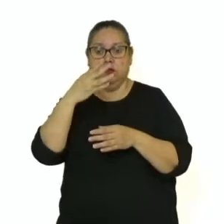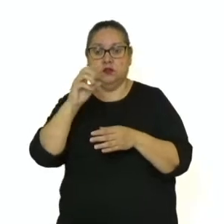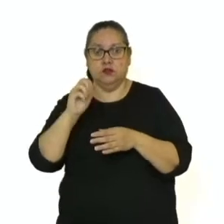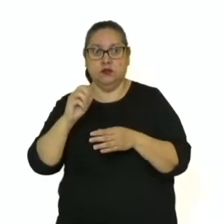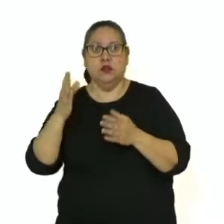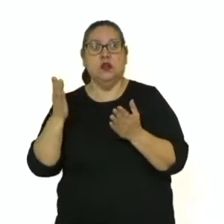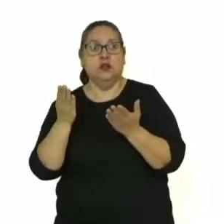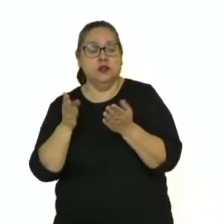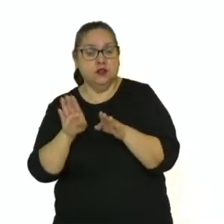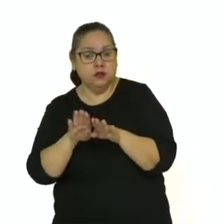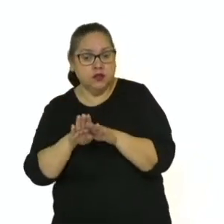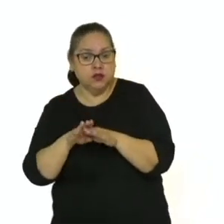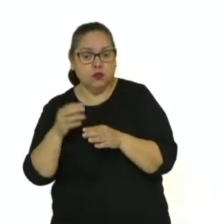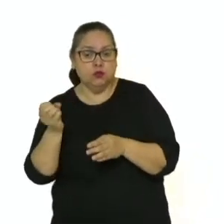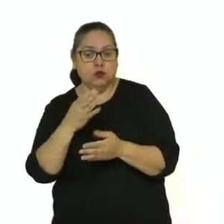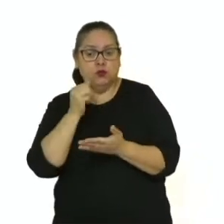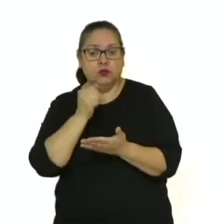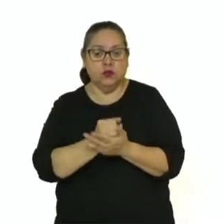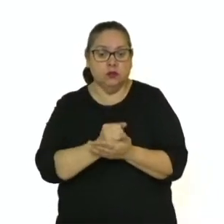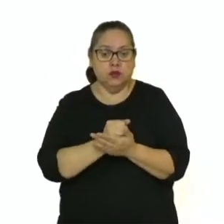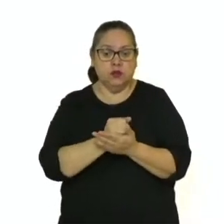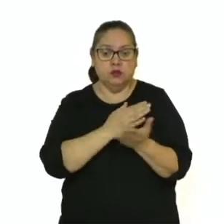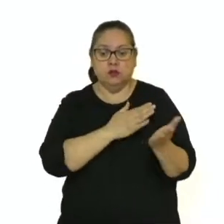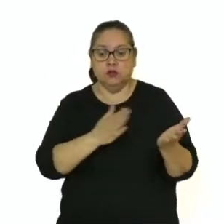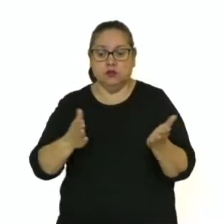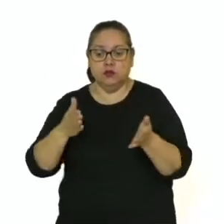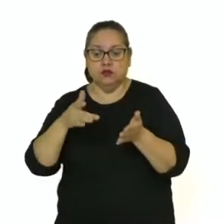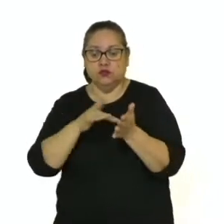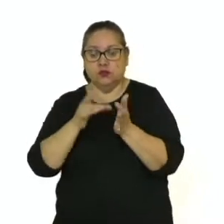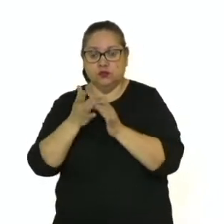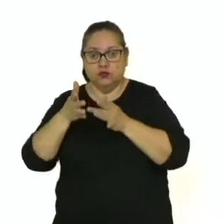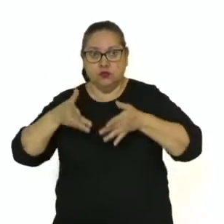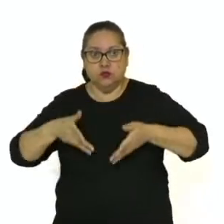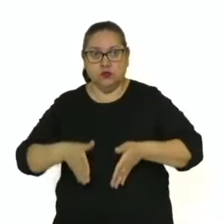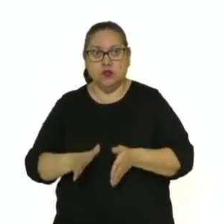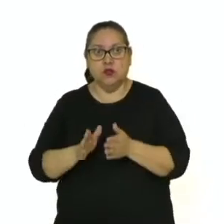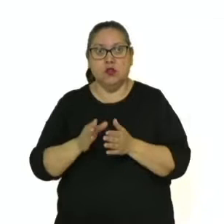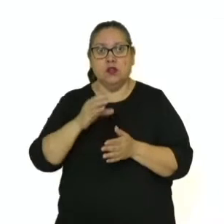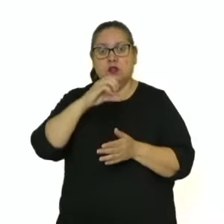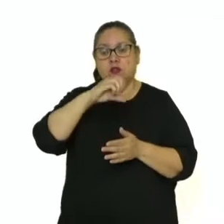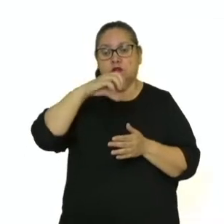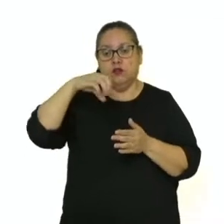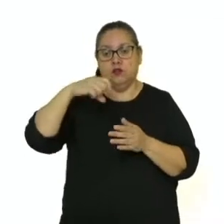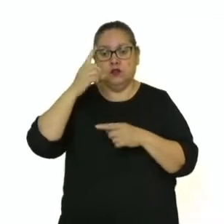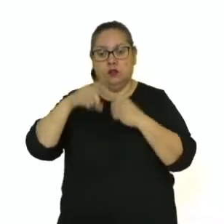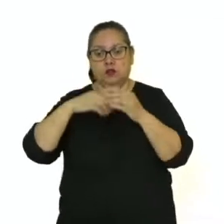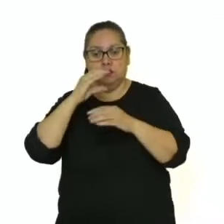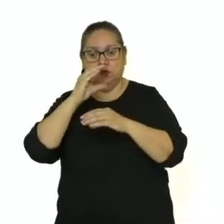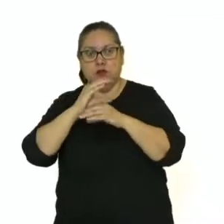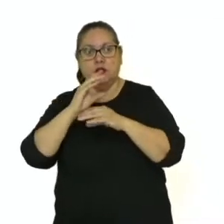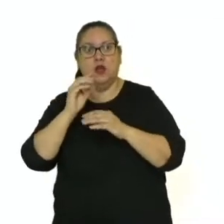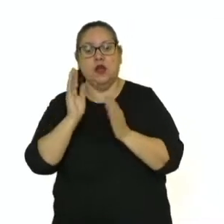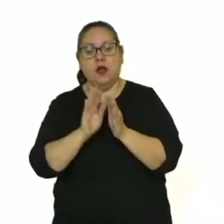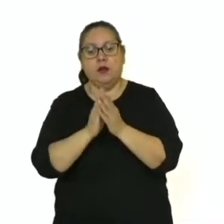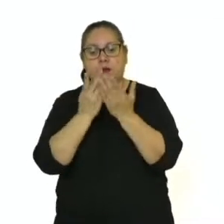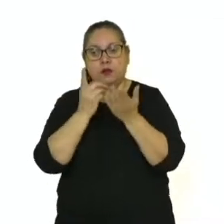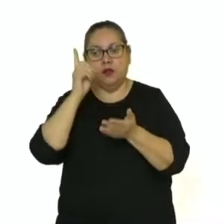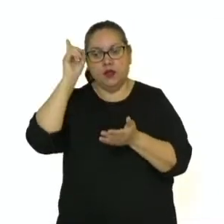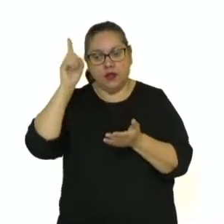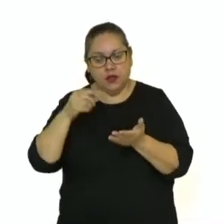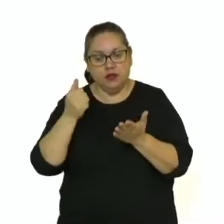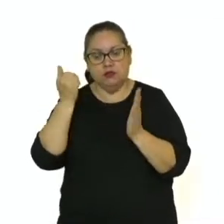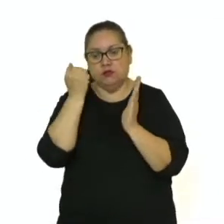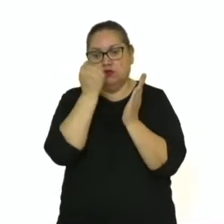passagem bíblica de Jesus Cristo na Terra, entre 45 d.C. a 90 d.C. A Bíblia é considerada um